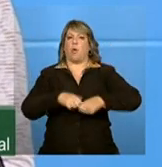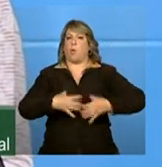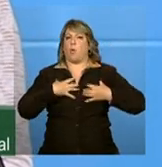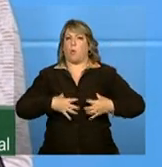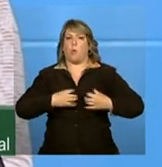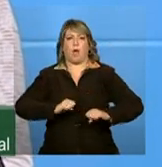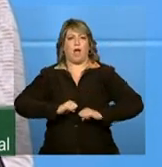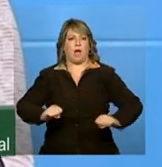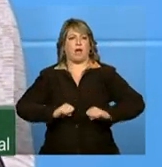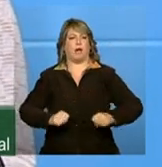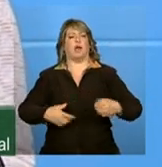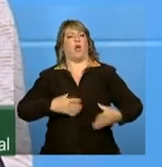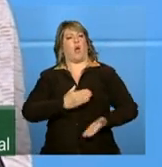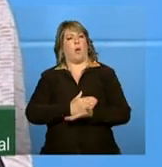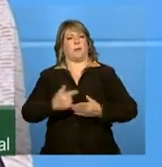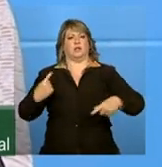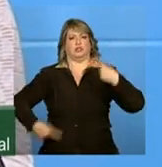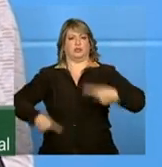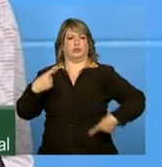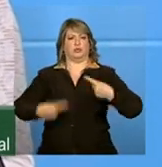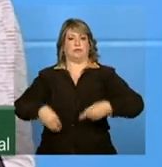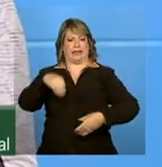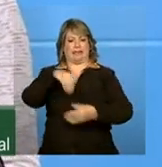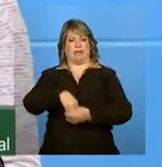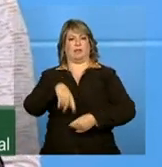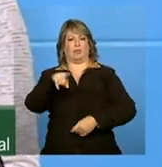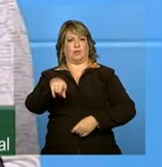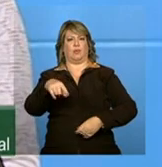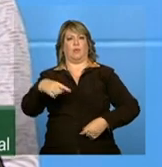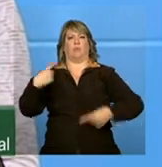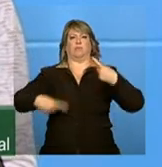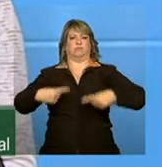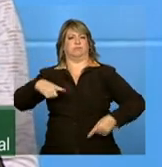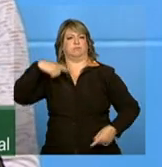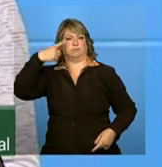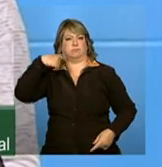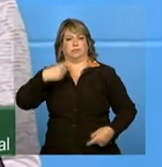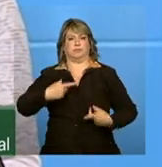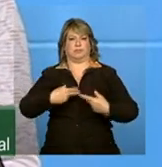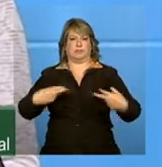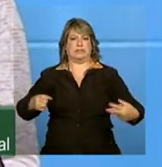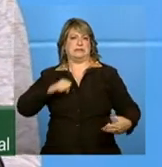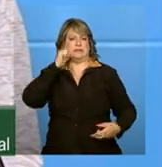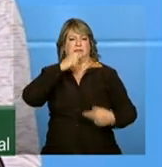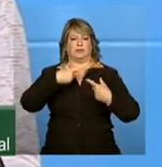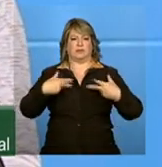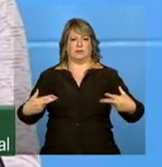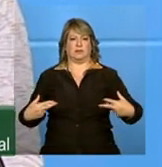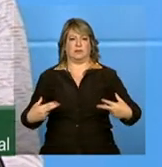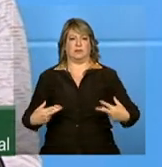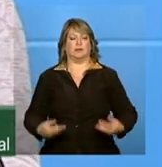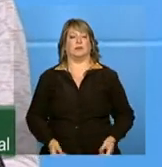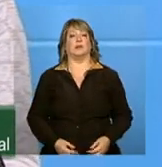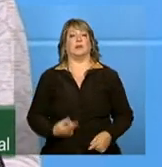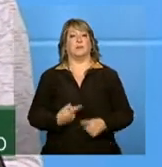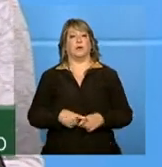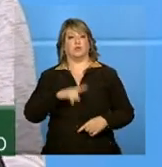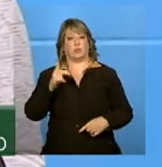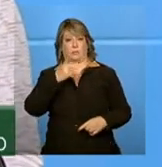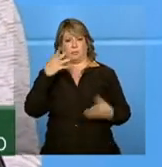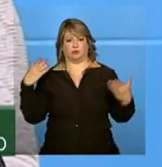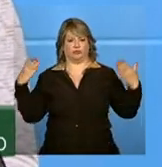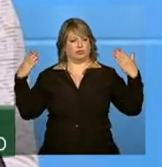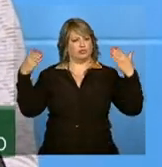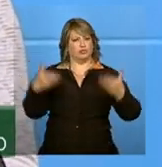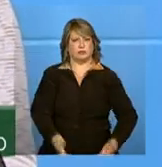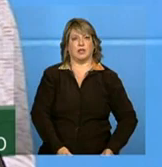e começou a discutir a questão no parlamento. Muito embora tenha havido o envolvimento